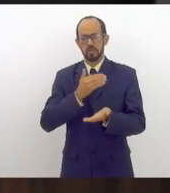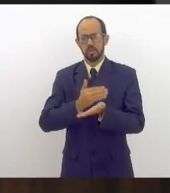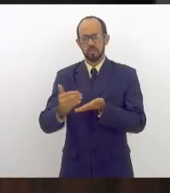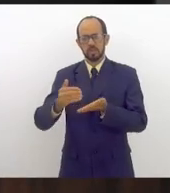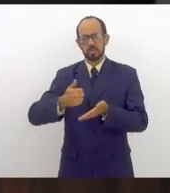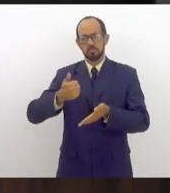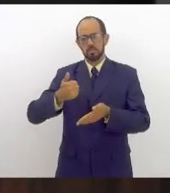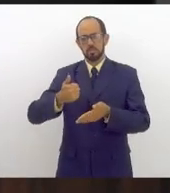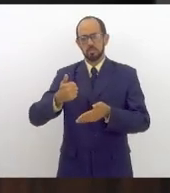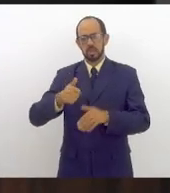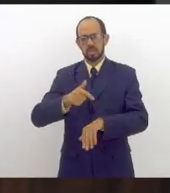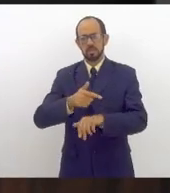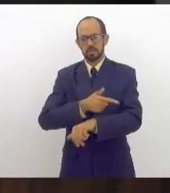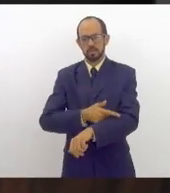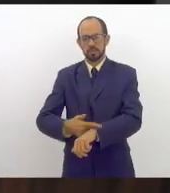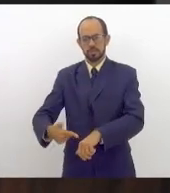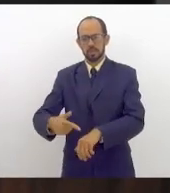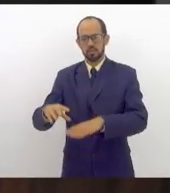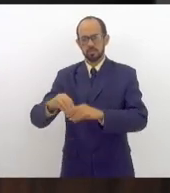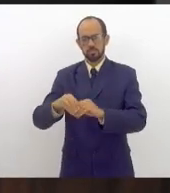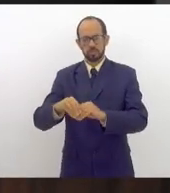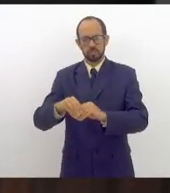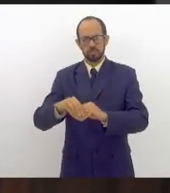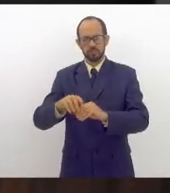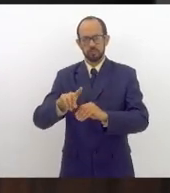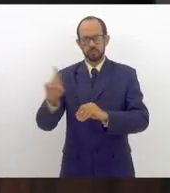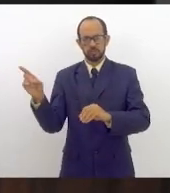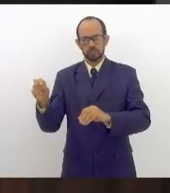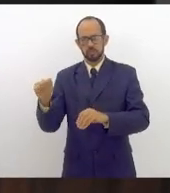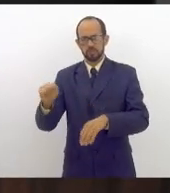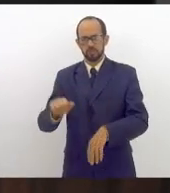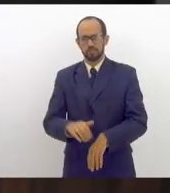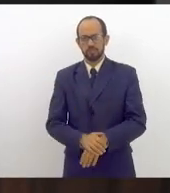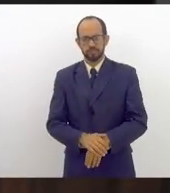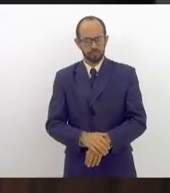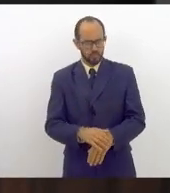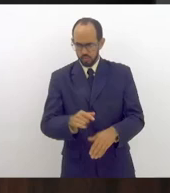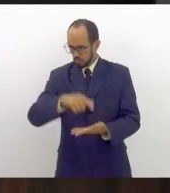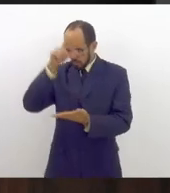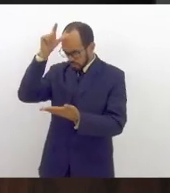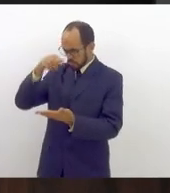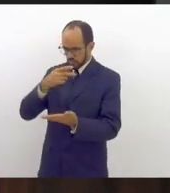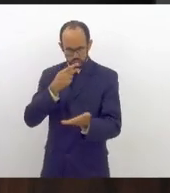sessão extraordinária do dia. Vossa Excelência quer usar a palavra, deputado Luiz?